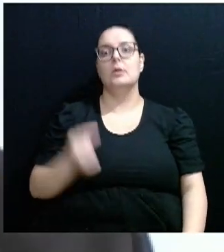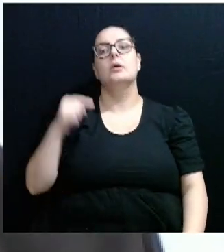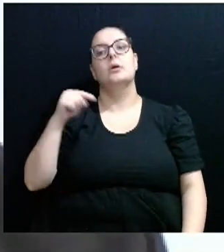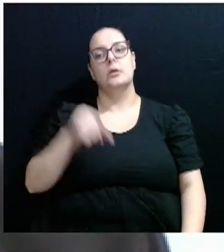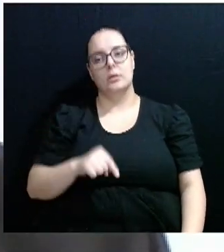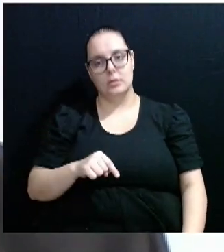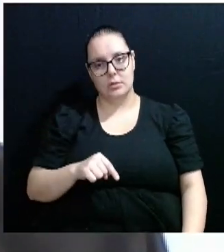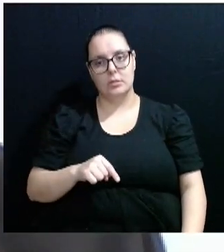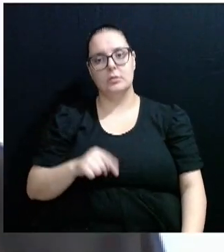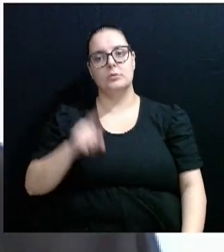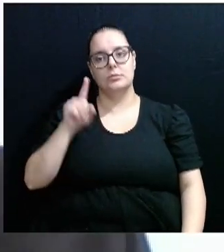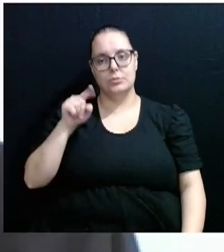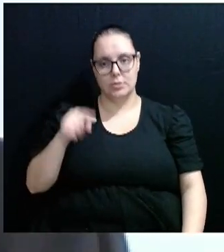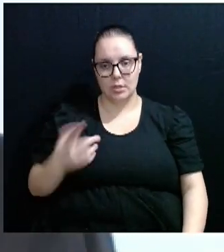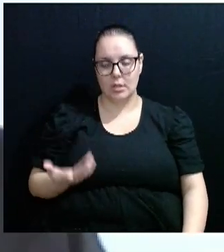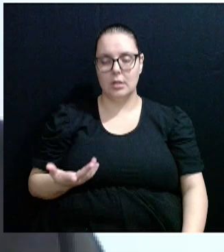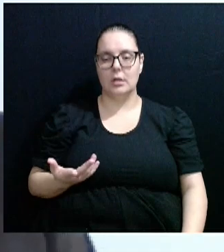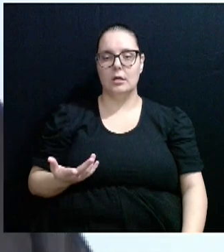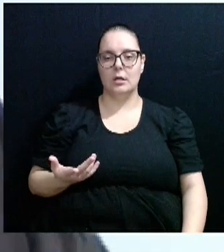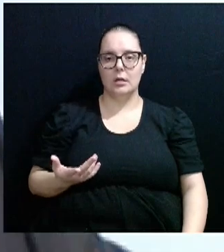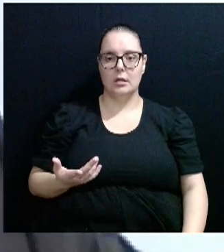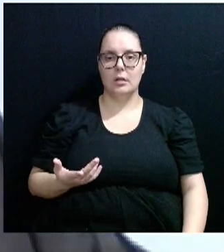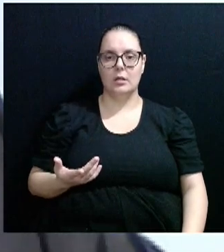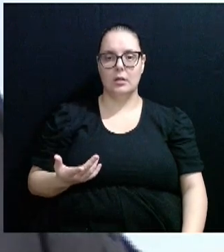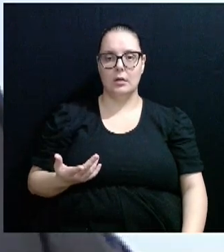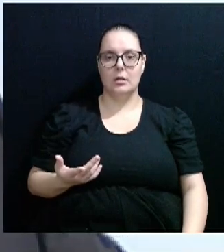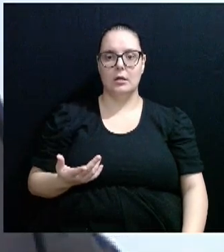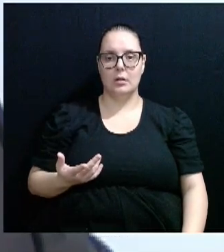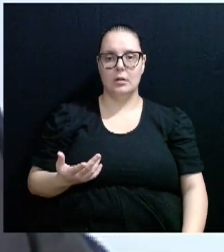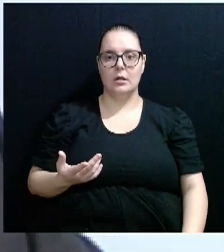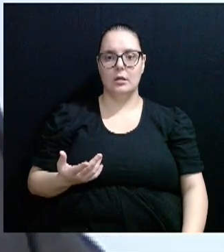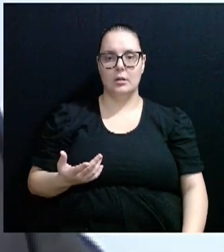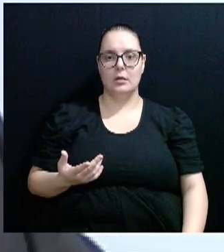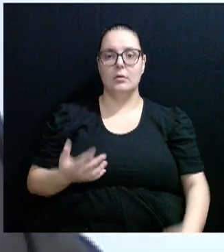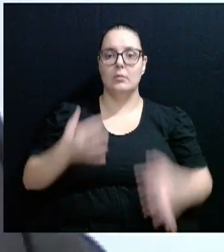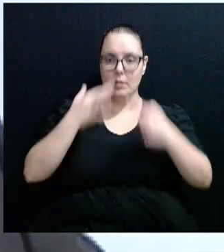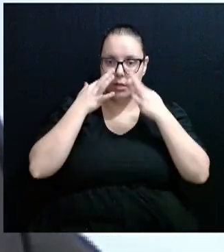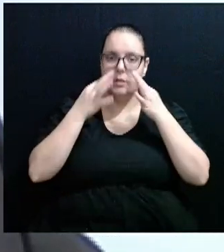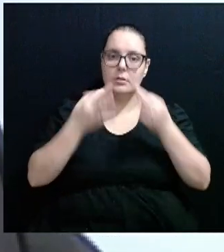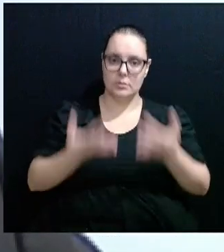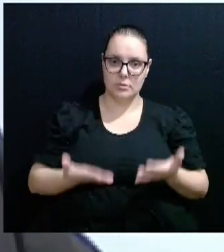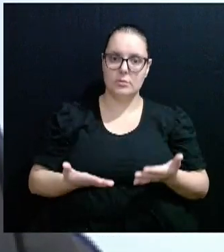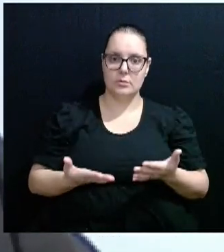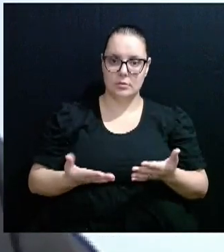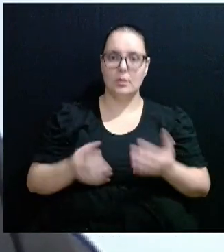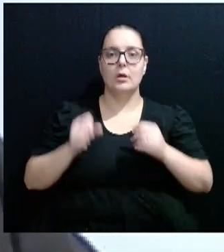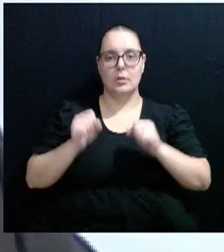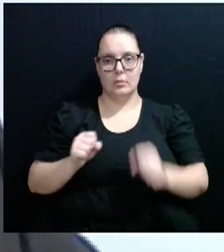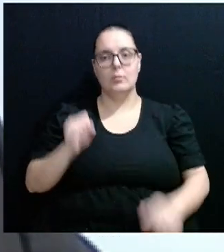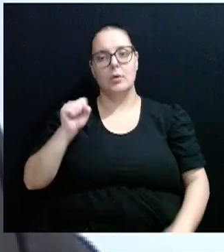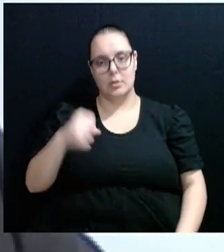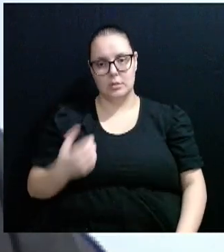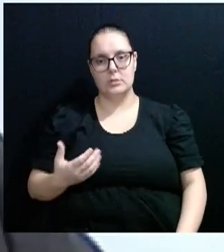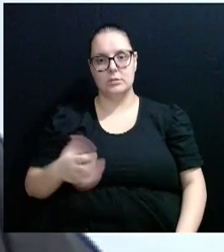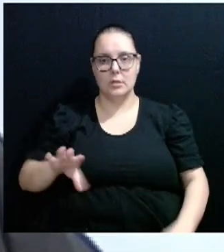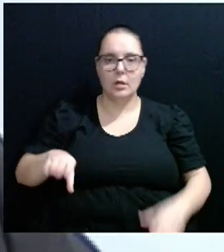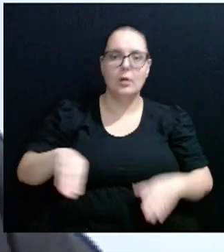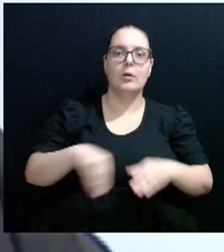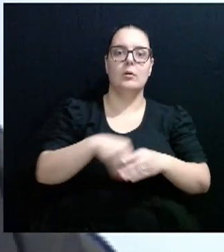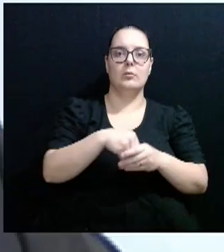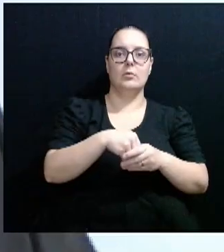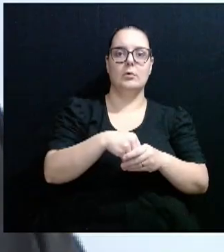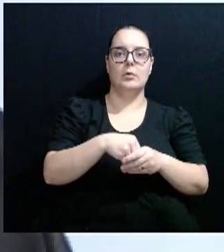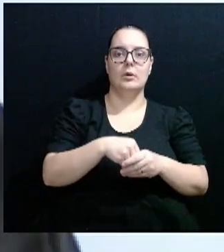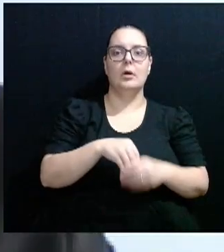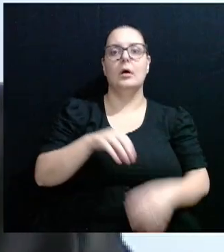chama, né, essa atenção que você pode atribuir à operadora de saúde